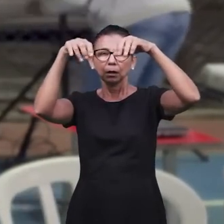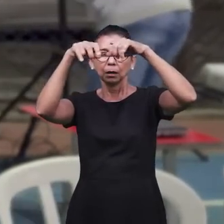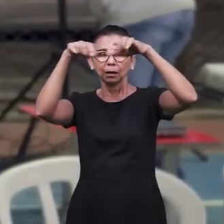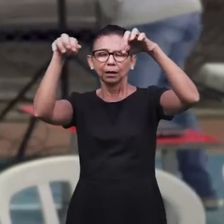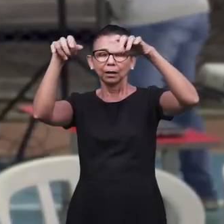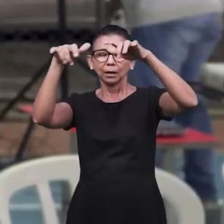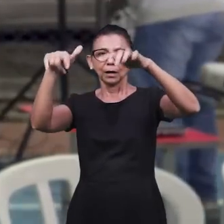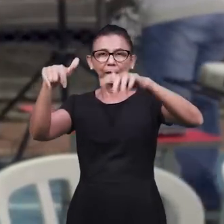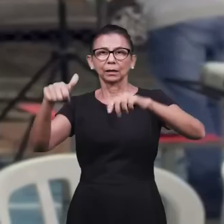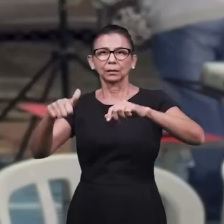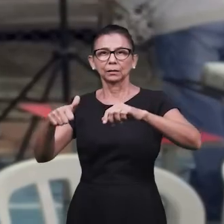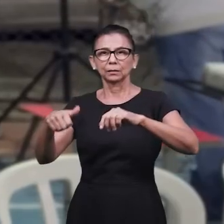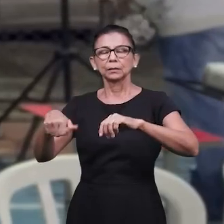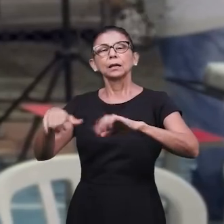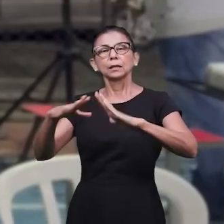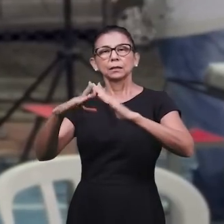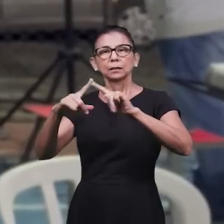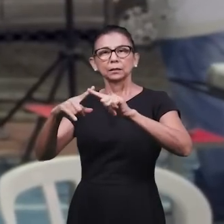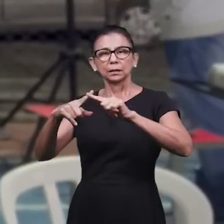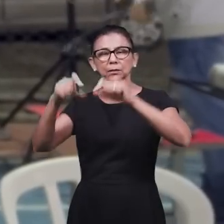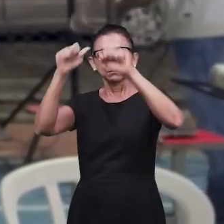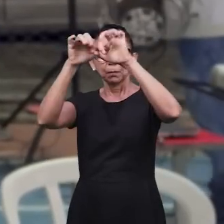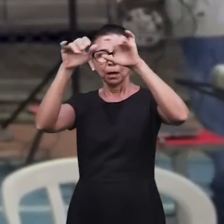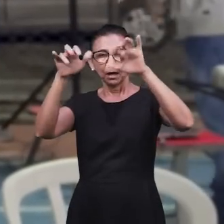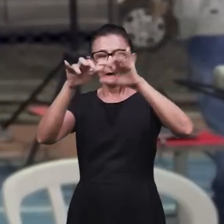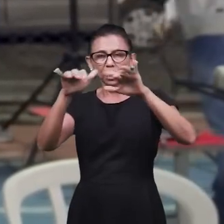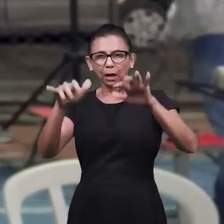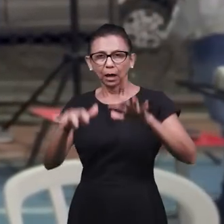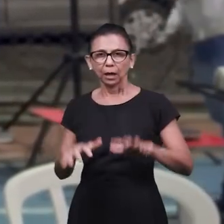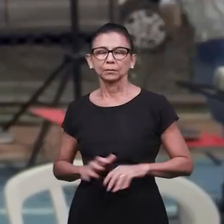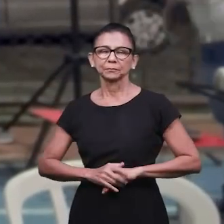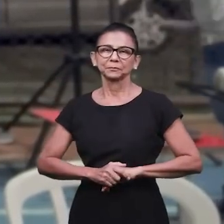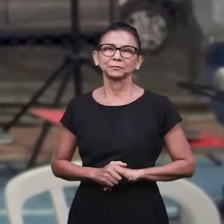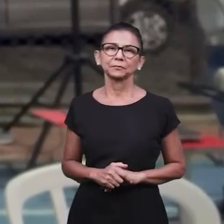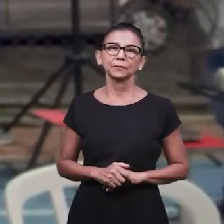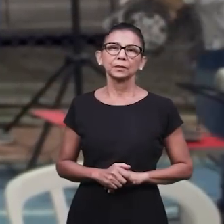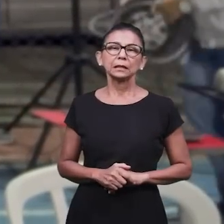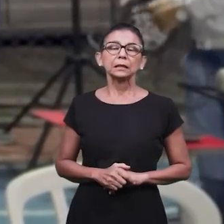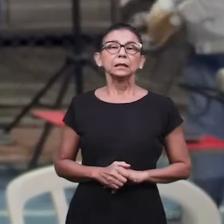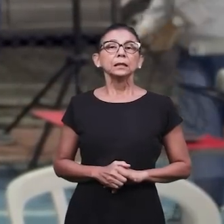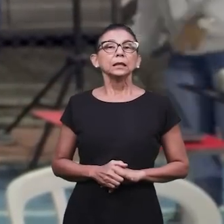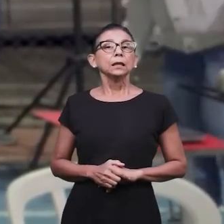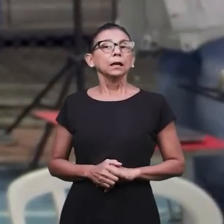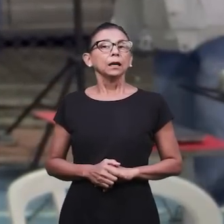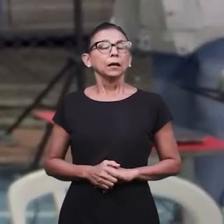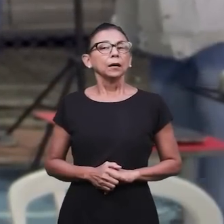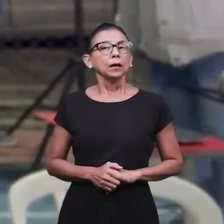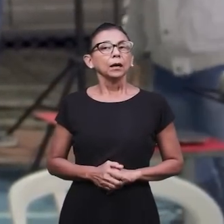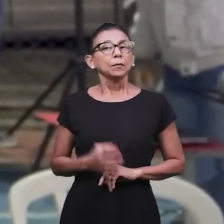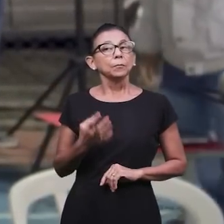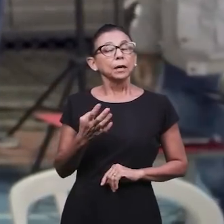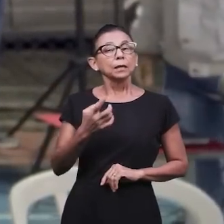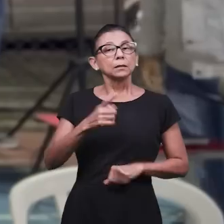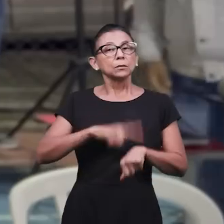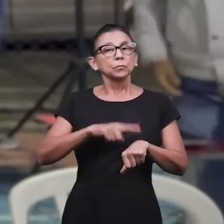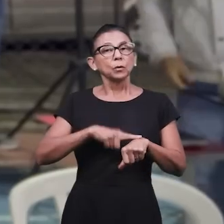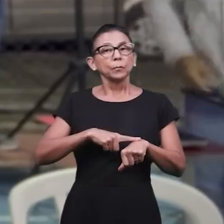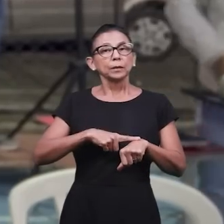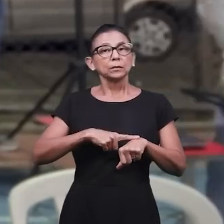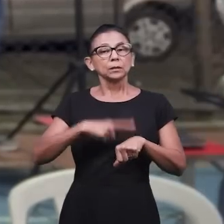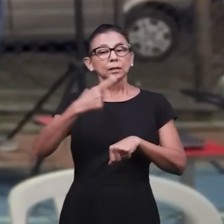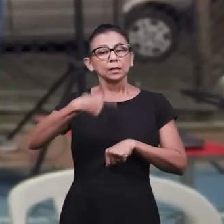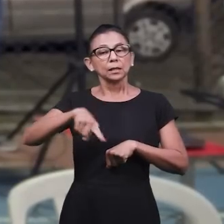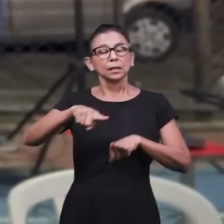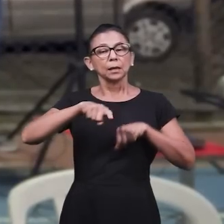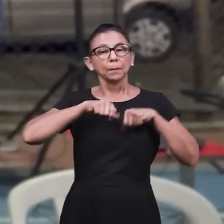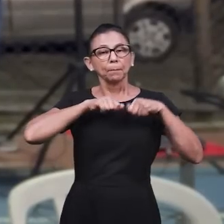cuidar dos irmãos. Só que quando nós saíamos para a evangelização, o sol ele iria se abrir e a função do sol